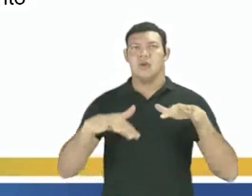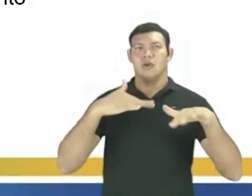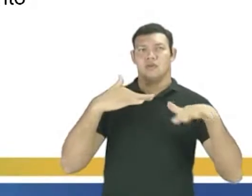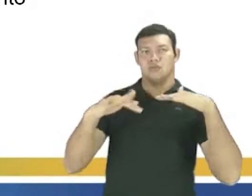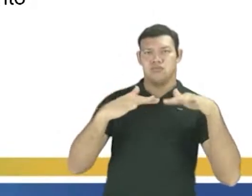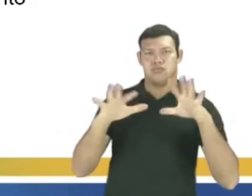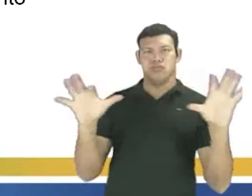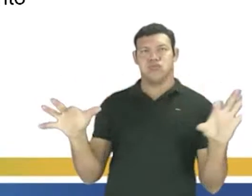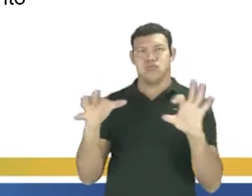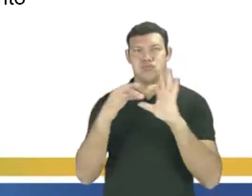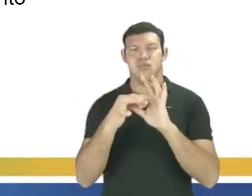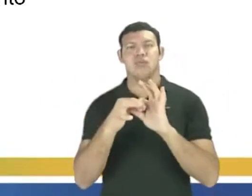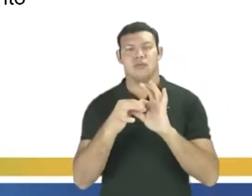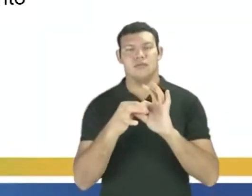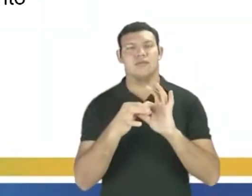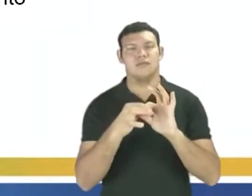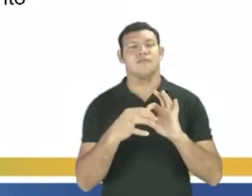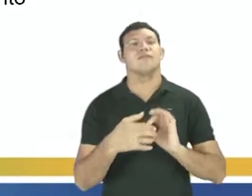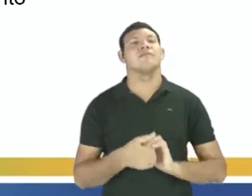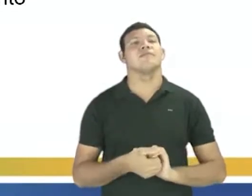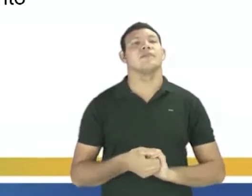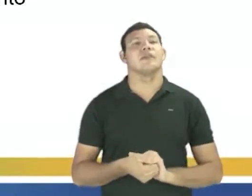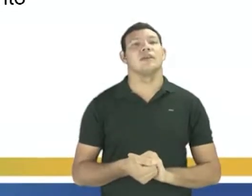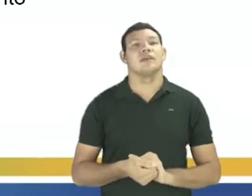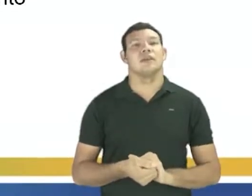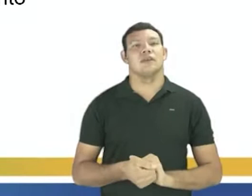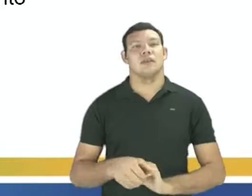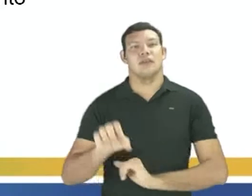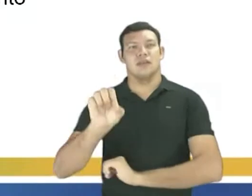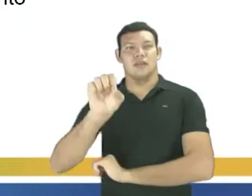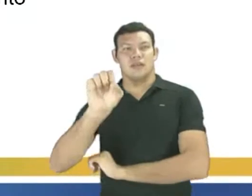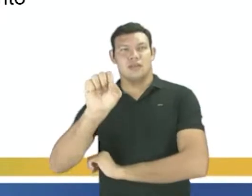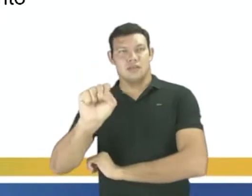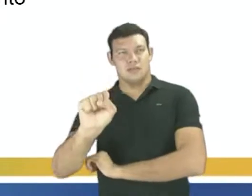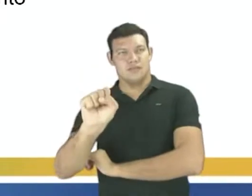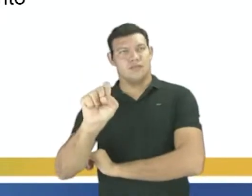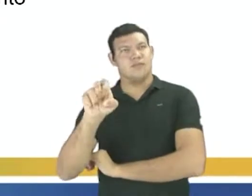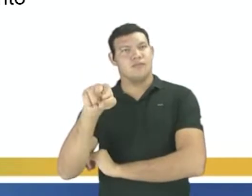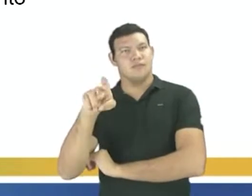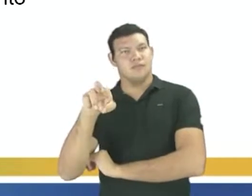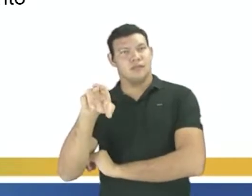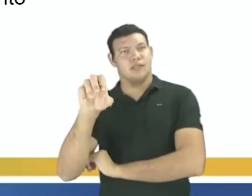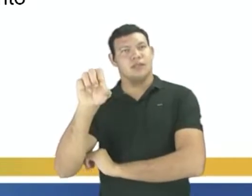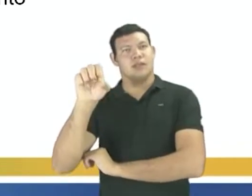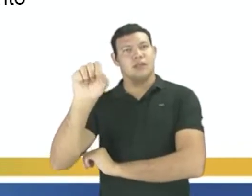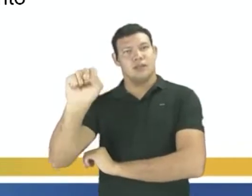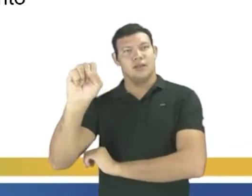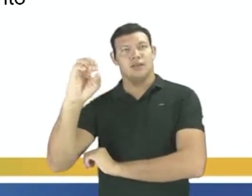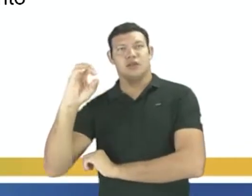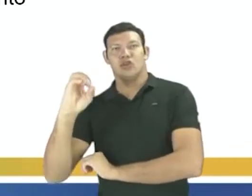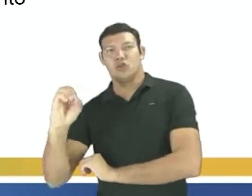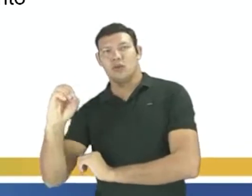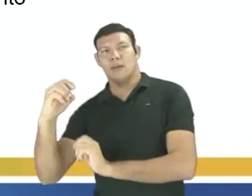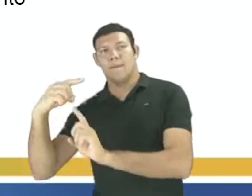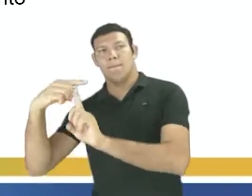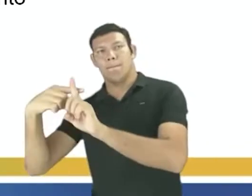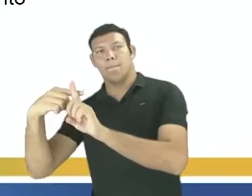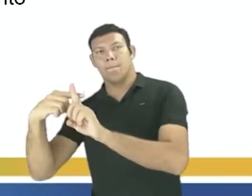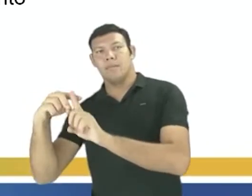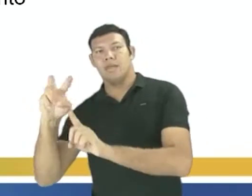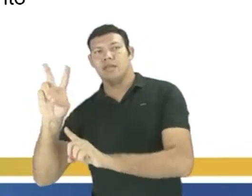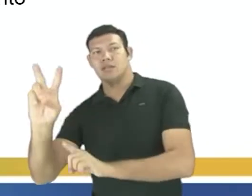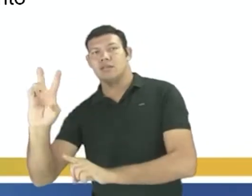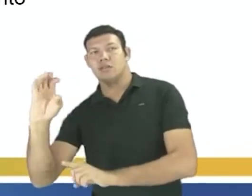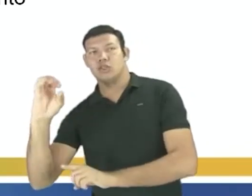da seguinte maneira. O espaço é igual ao espaço inicial mais a velocidade inicial vezes o